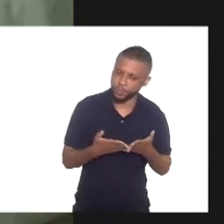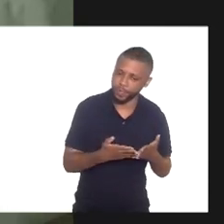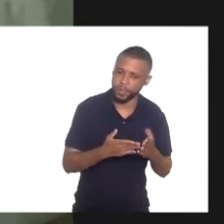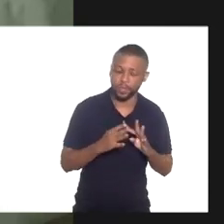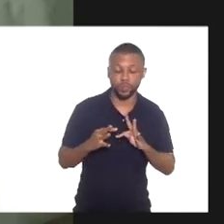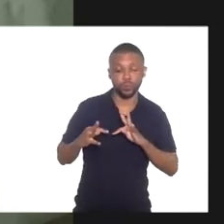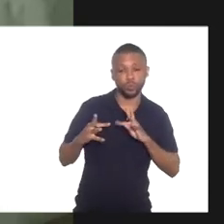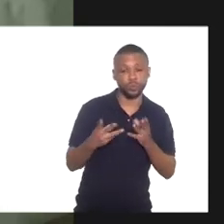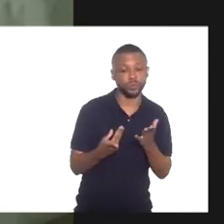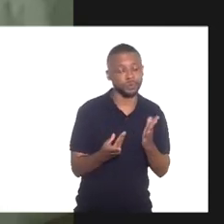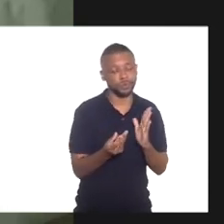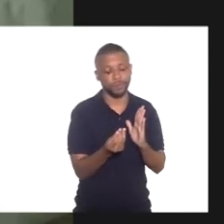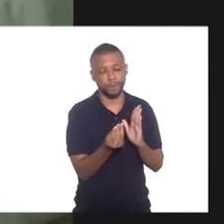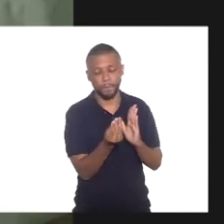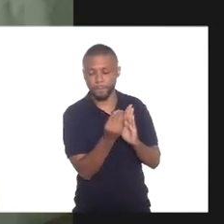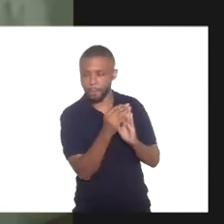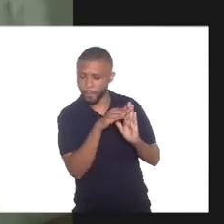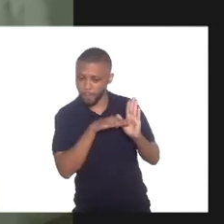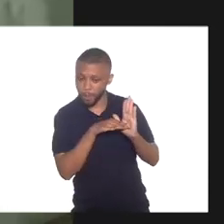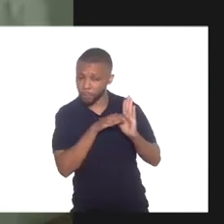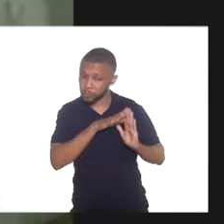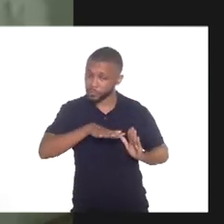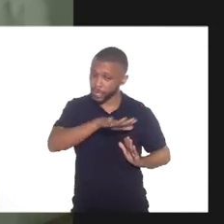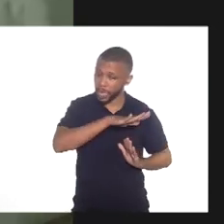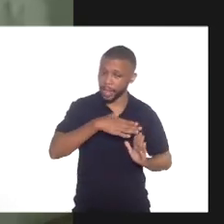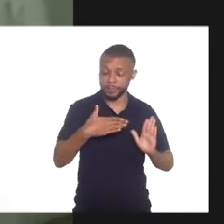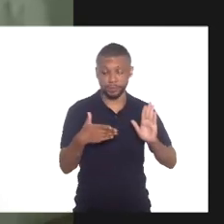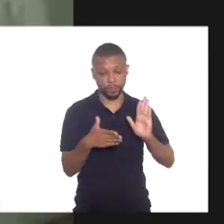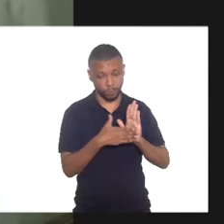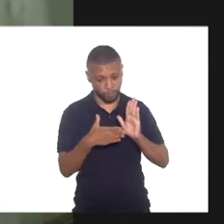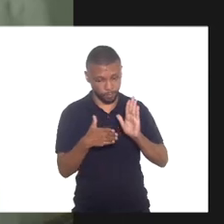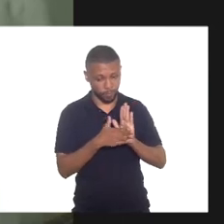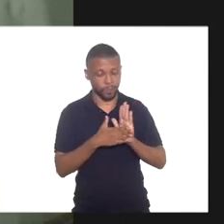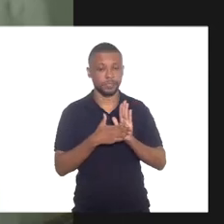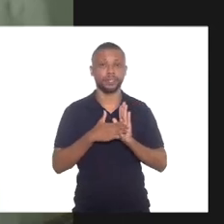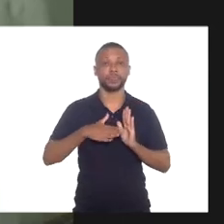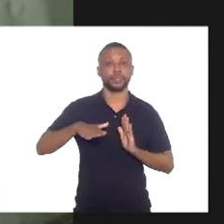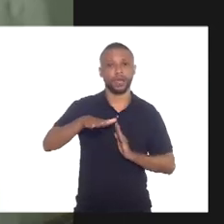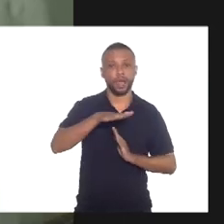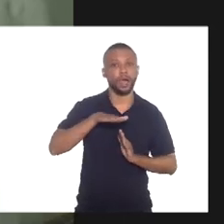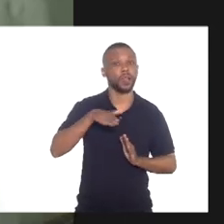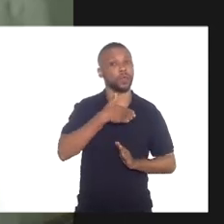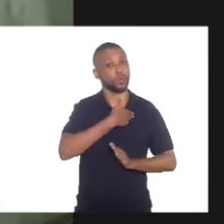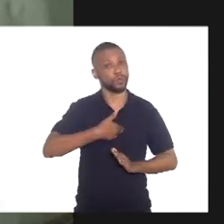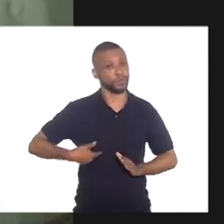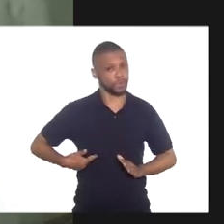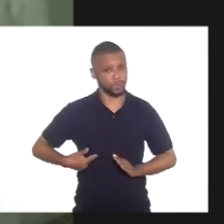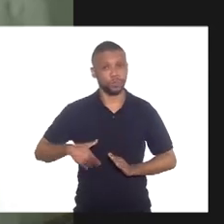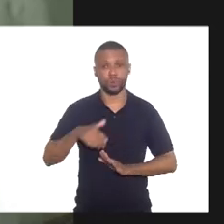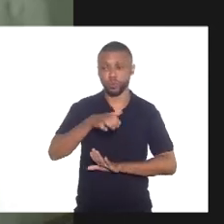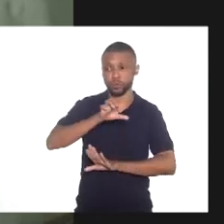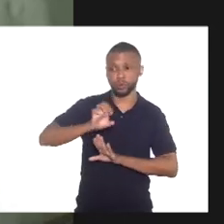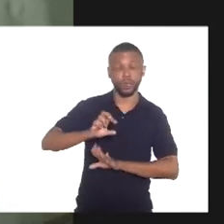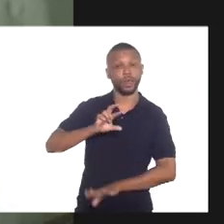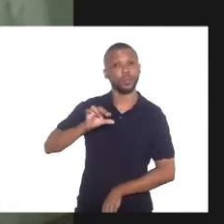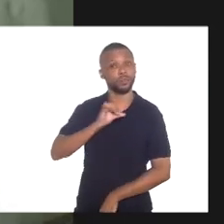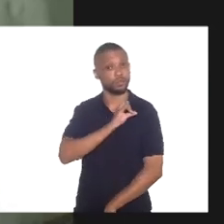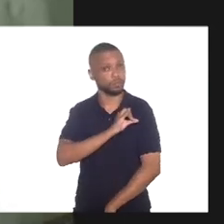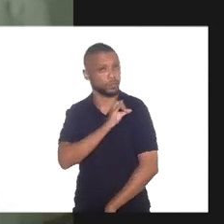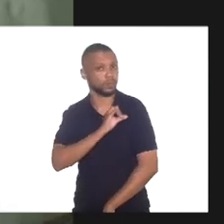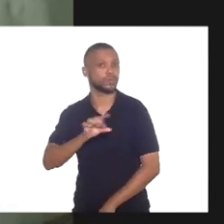está no entorno dela. Então, se fez uma proposta ao governador do estado para se criar